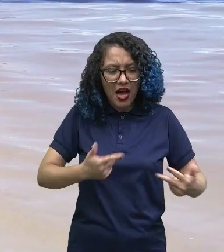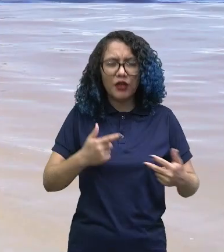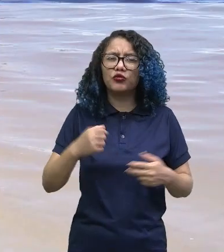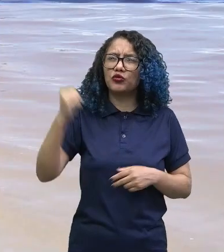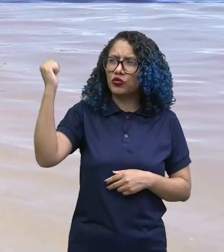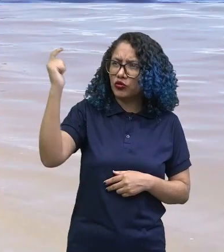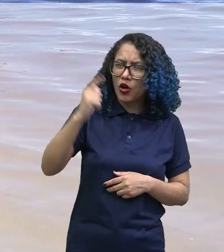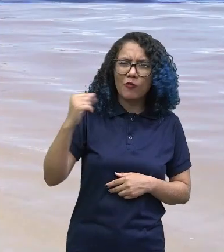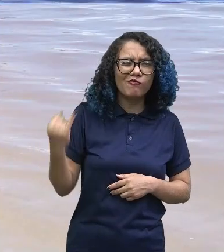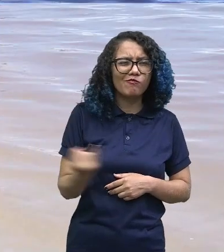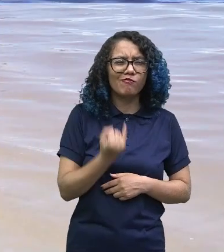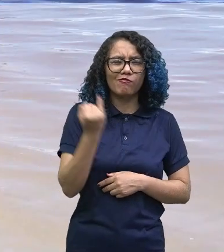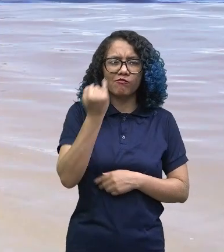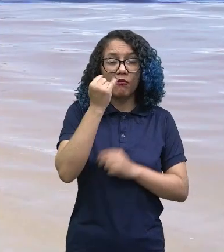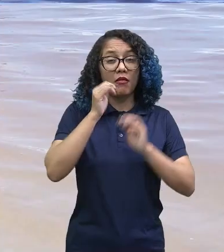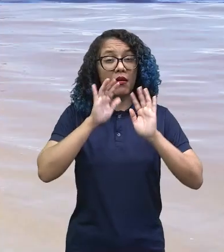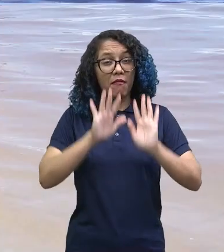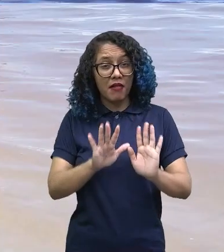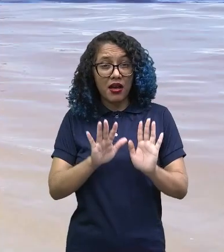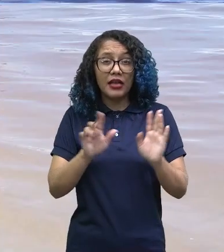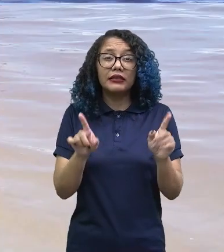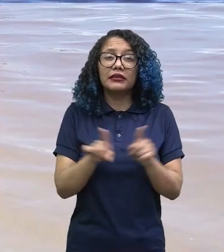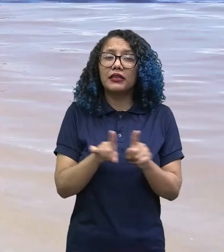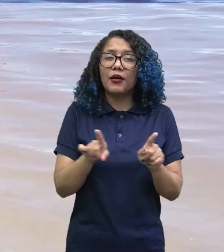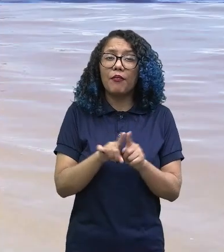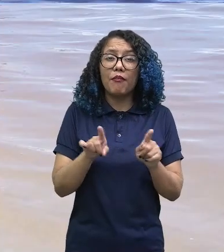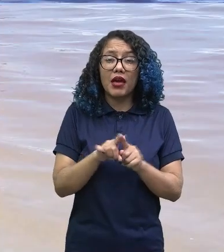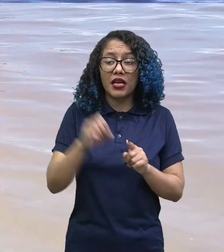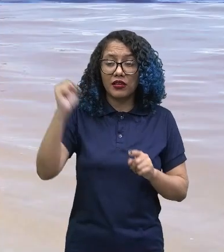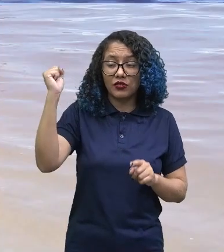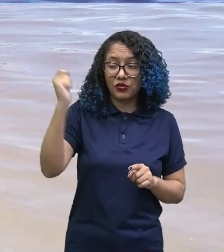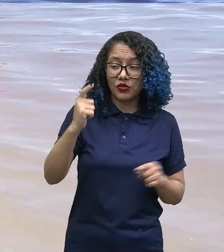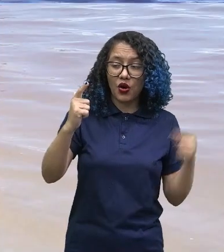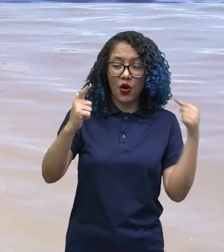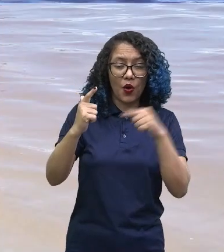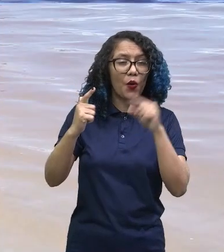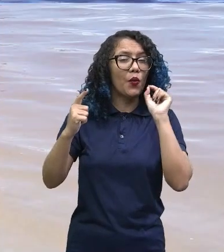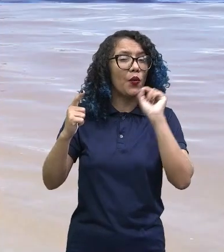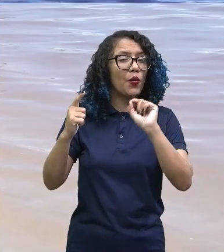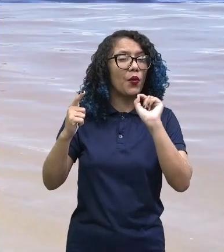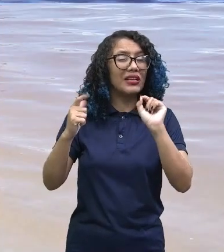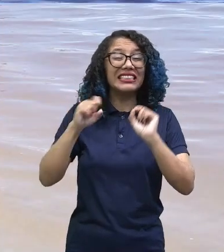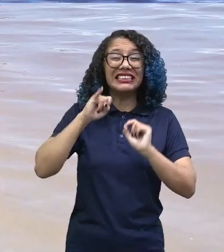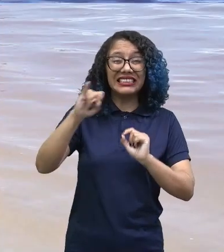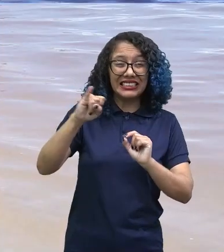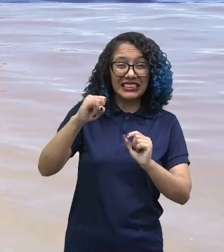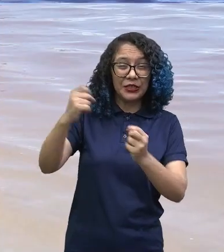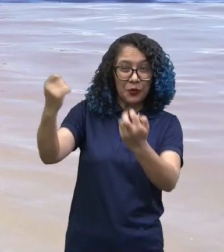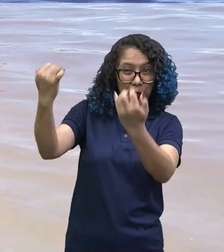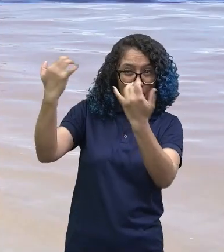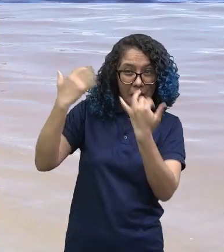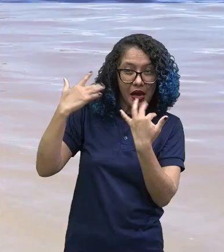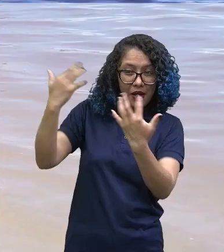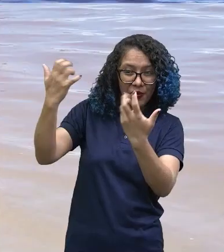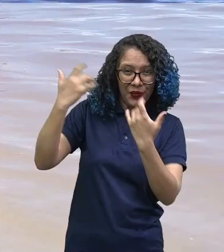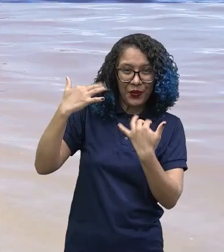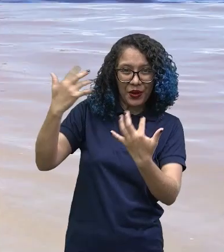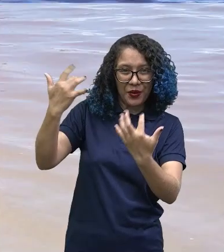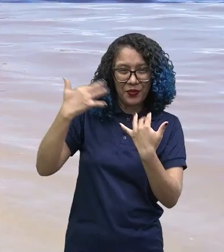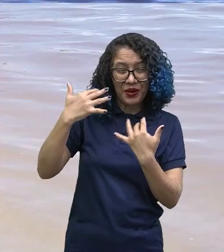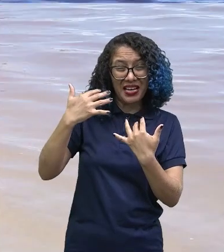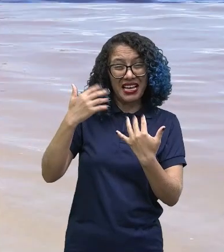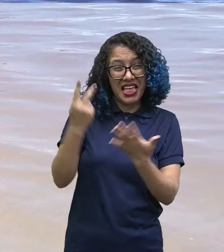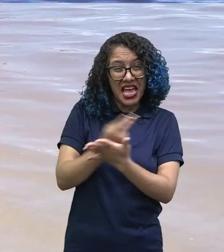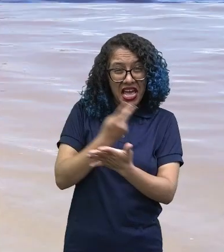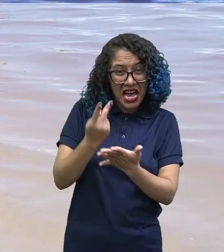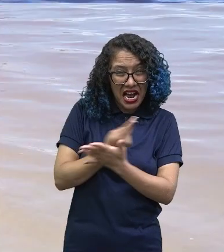mas ao mesmo tempo, né, a gente aí acaba observando que ficar exposto a ele, né, de uma maneira